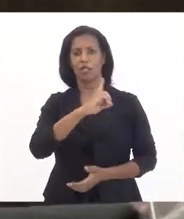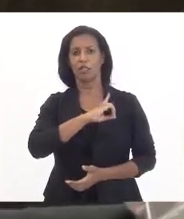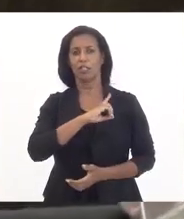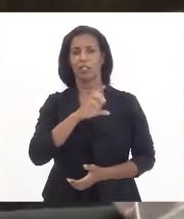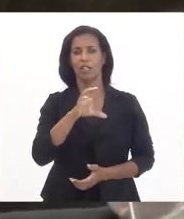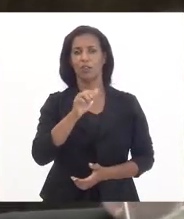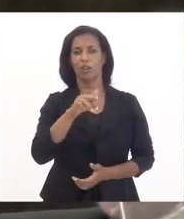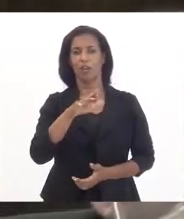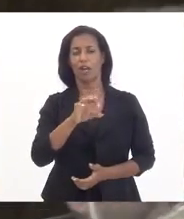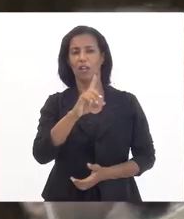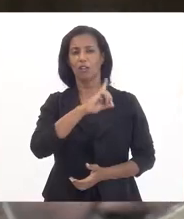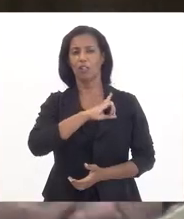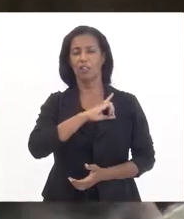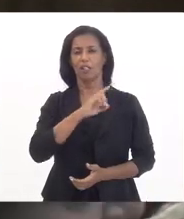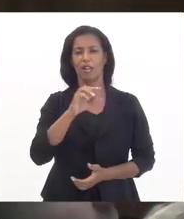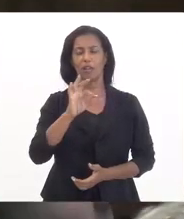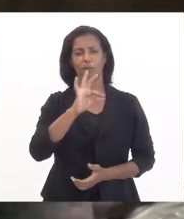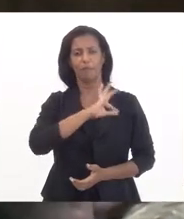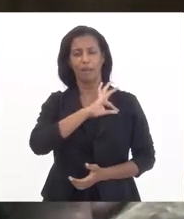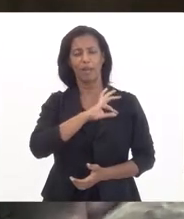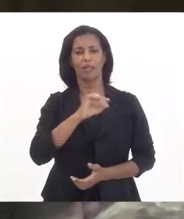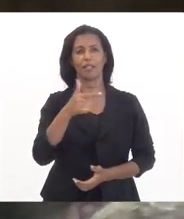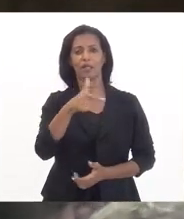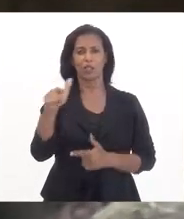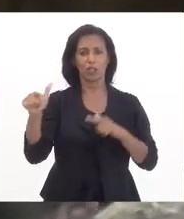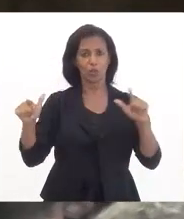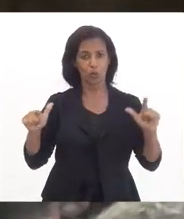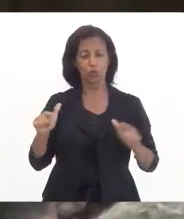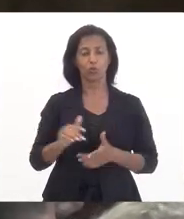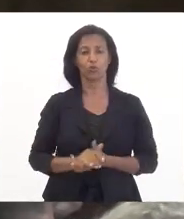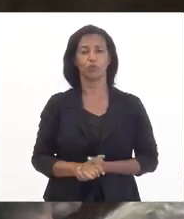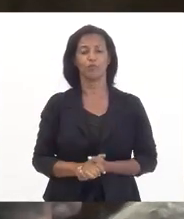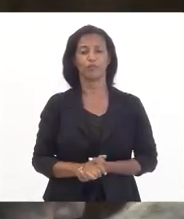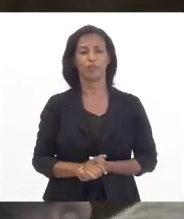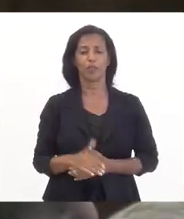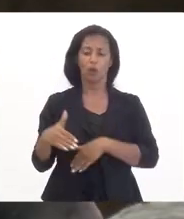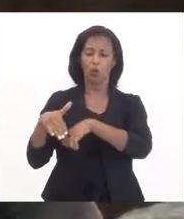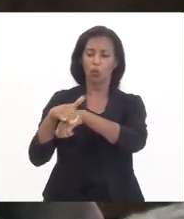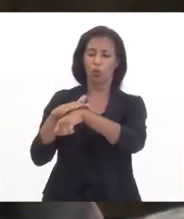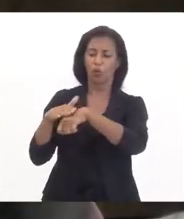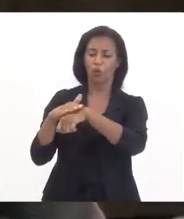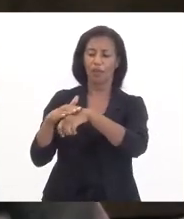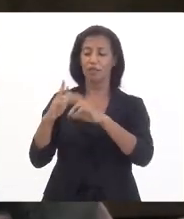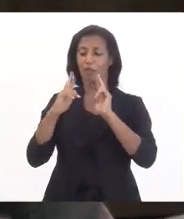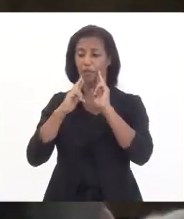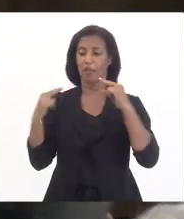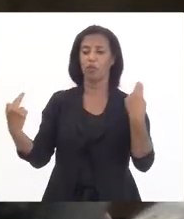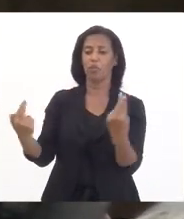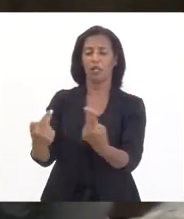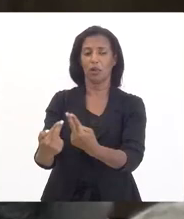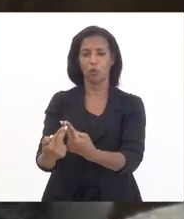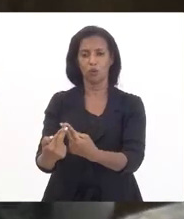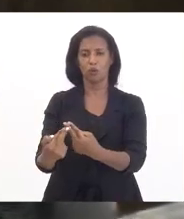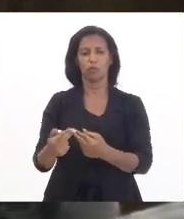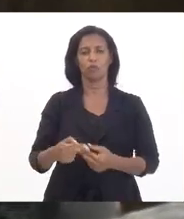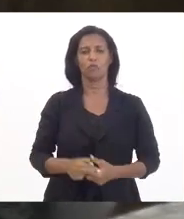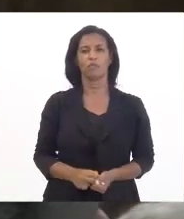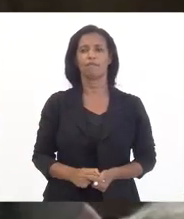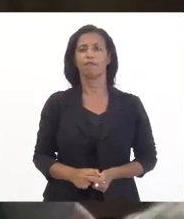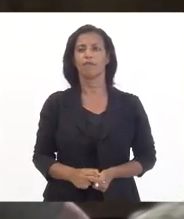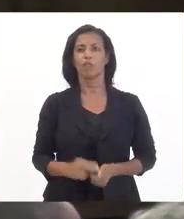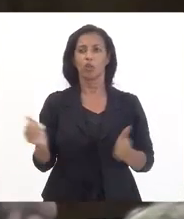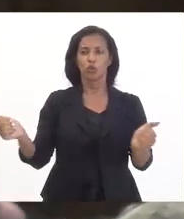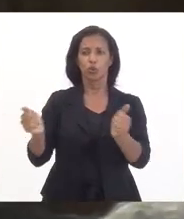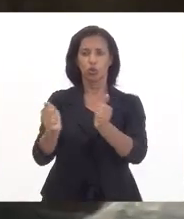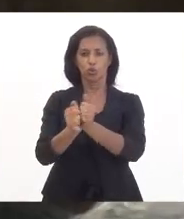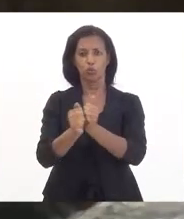Augusto, deputada Marta Rocha, Márcio Galberto e outros, numa conversa longa com